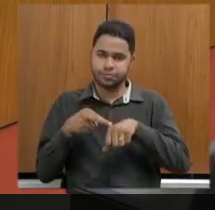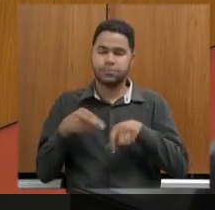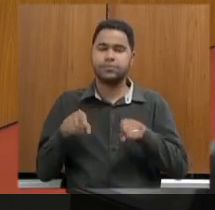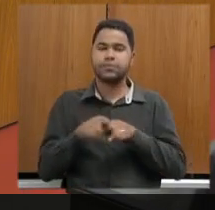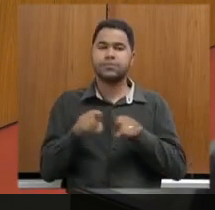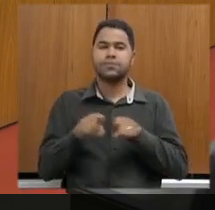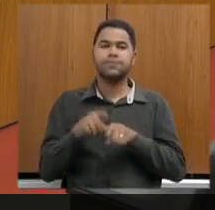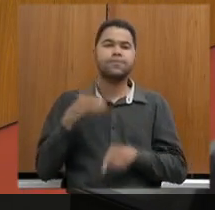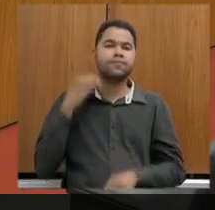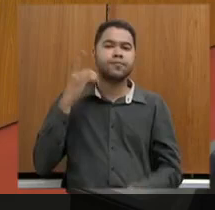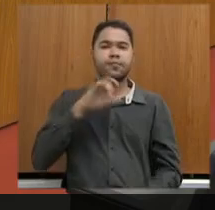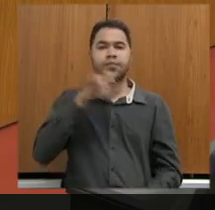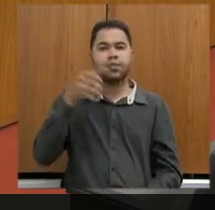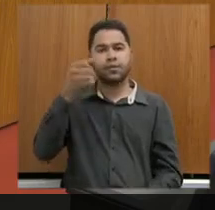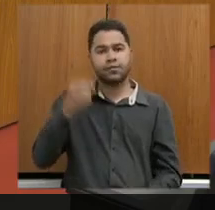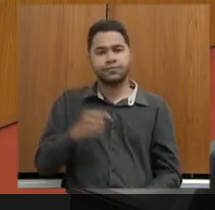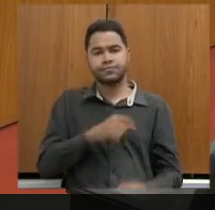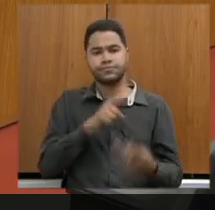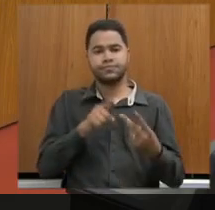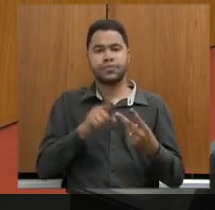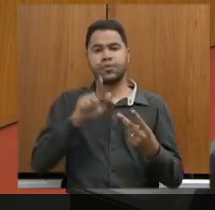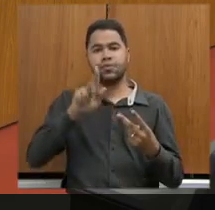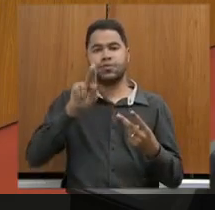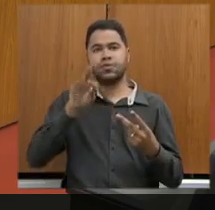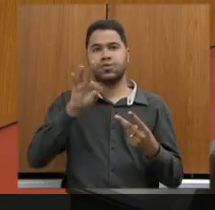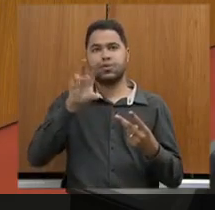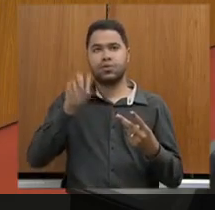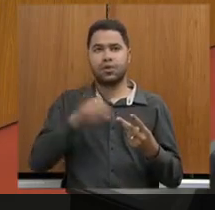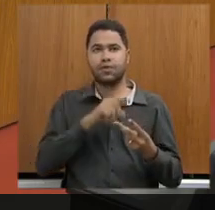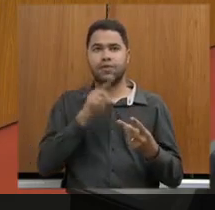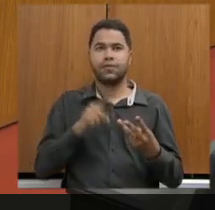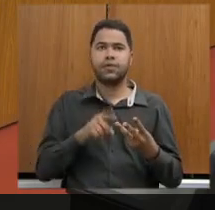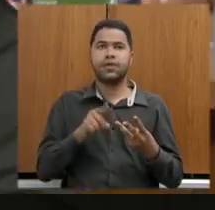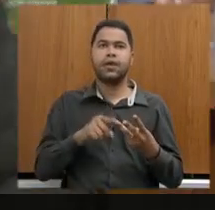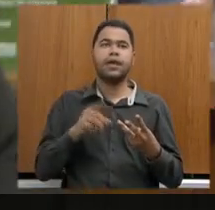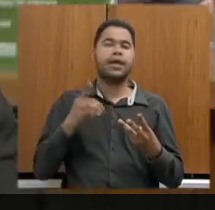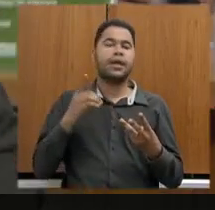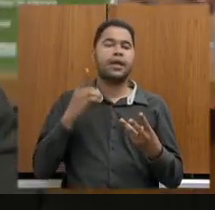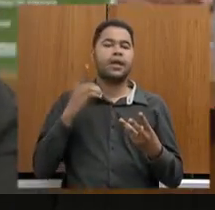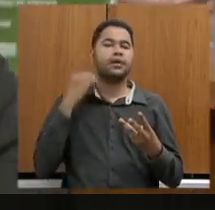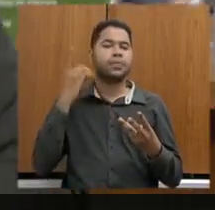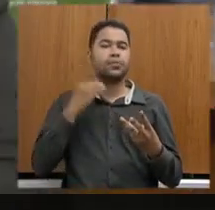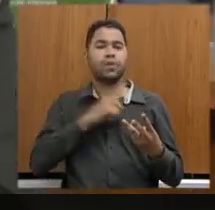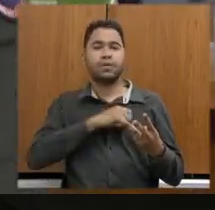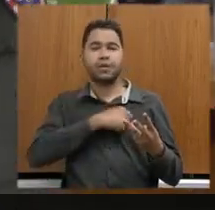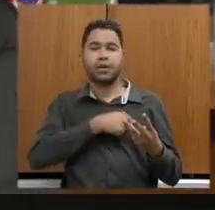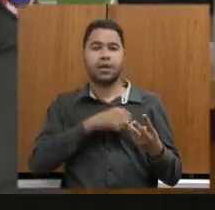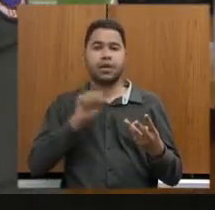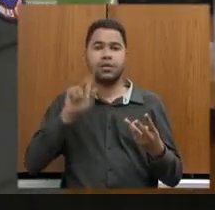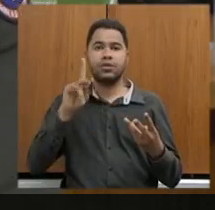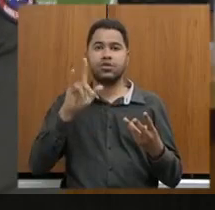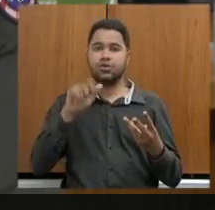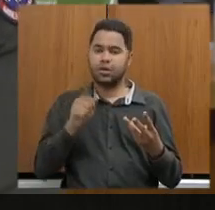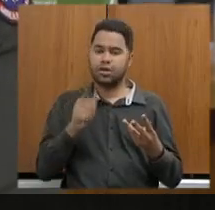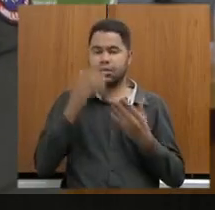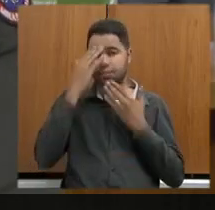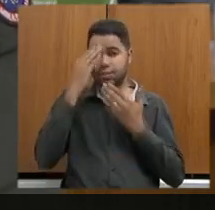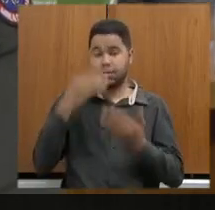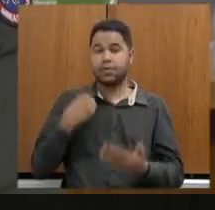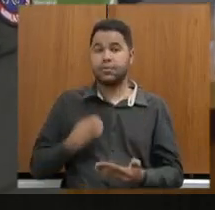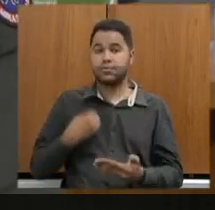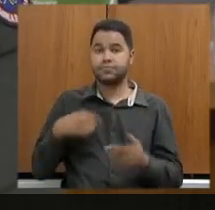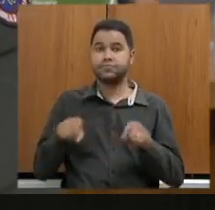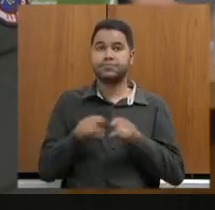aqui também Deputado João Leite Deputado Gustavo Santana deputada delegada Sheila Muito obrigado pela presença e